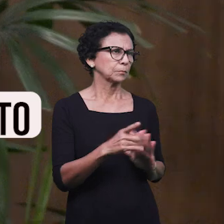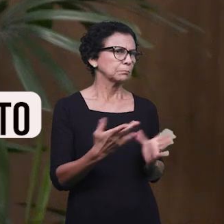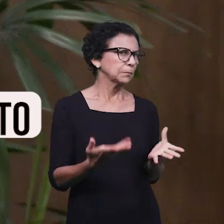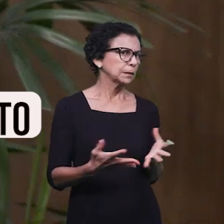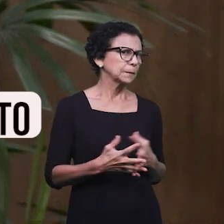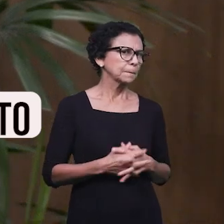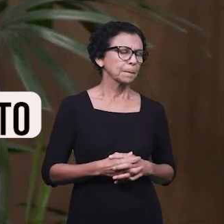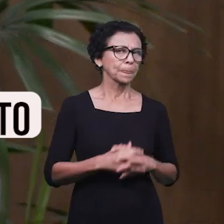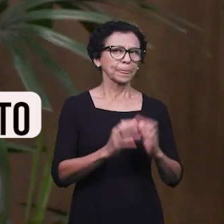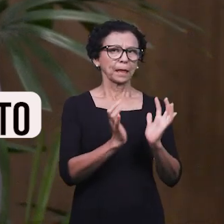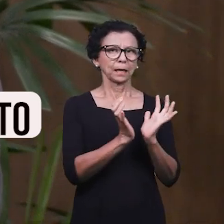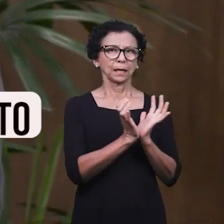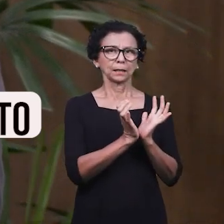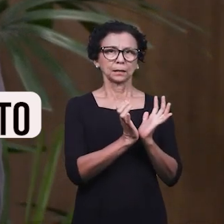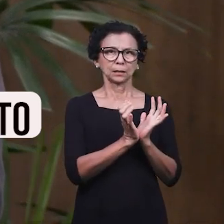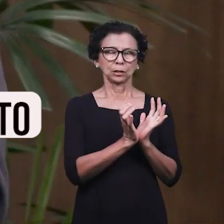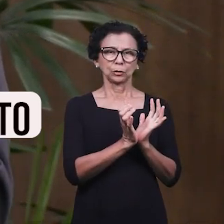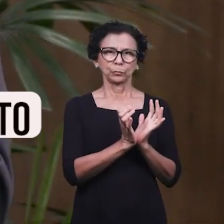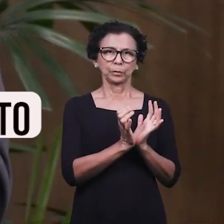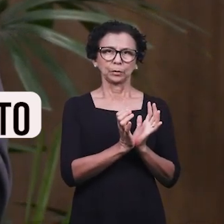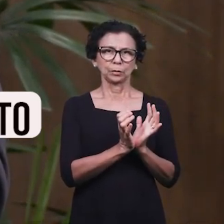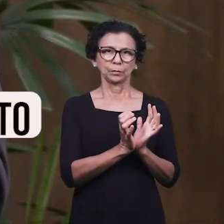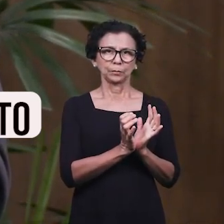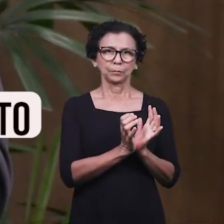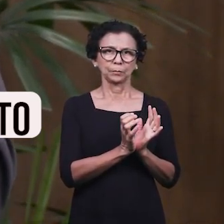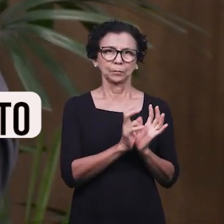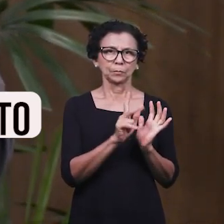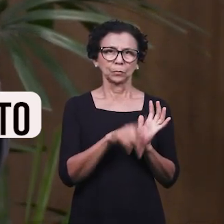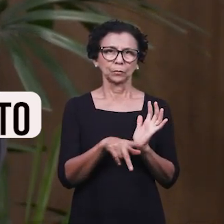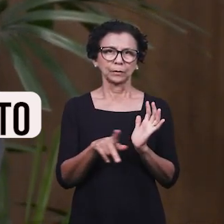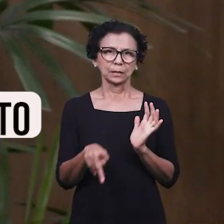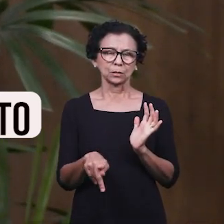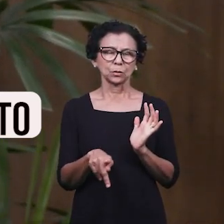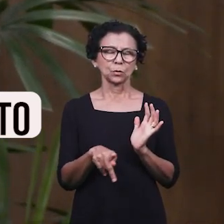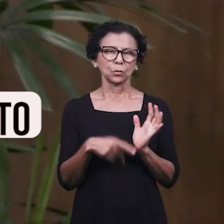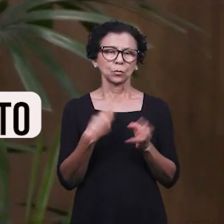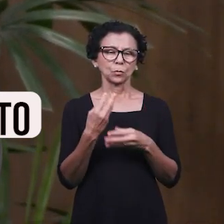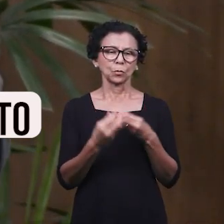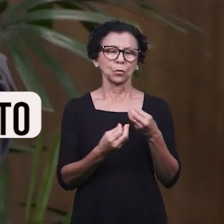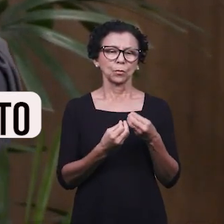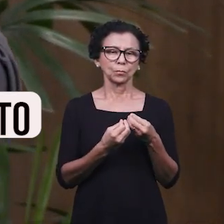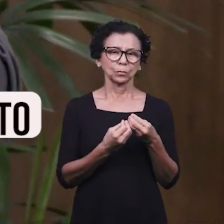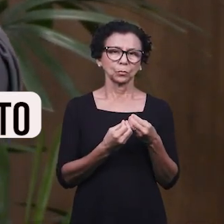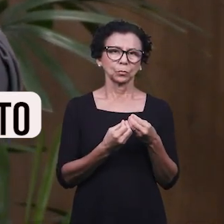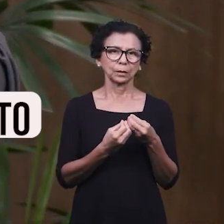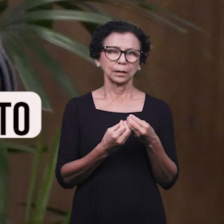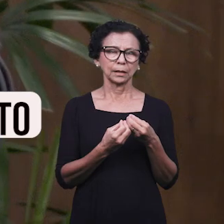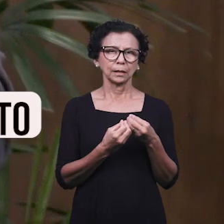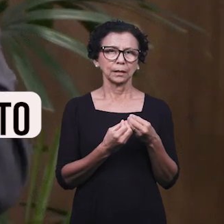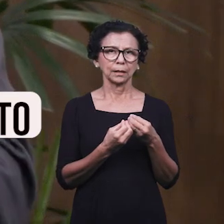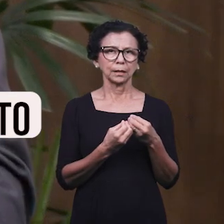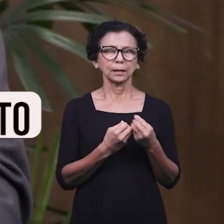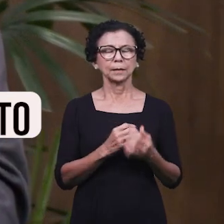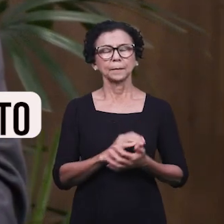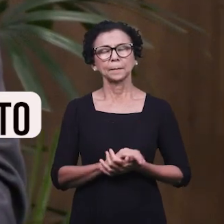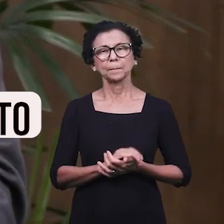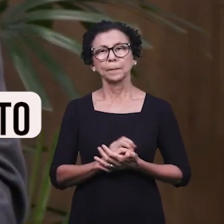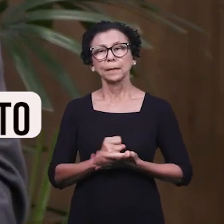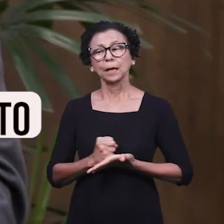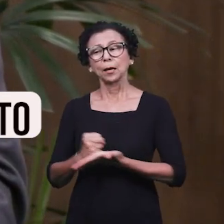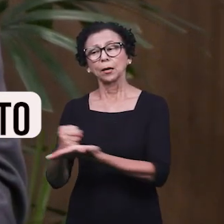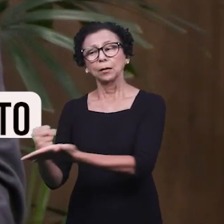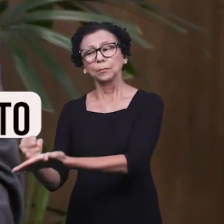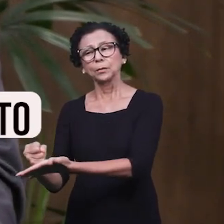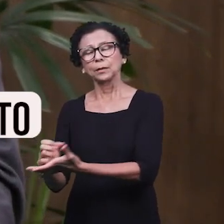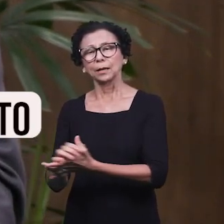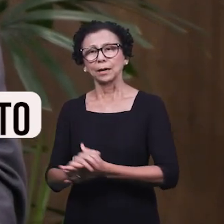a equipe escolar eles podem colaborar com as famílias para superar os